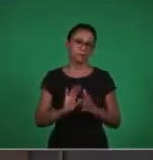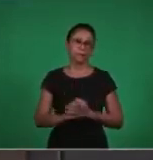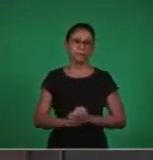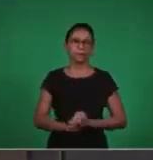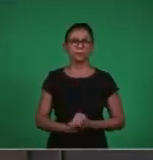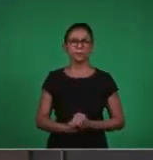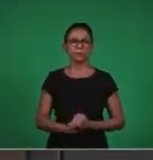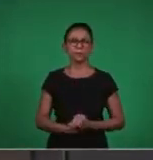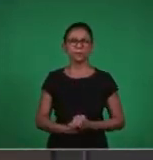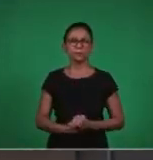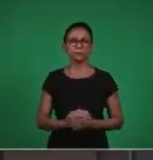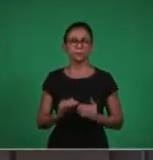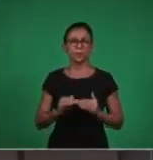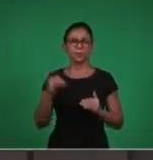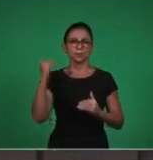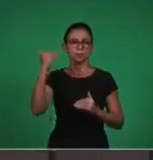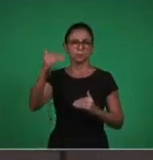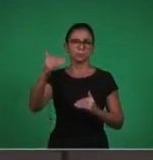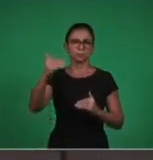Quando o homem